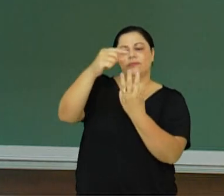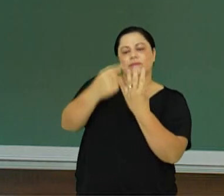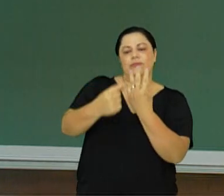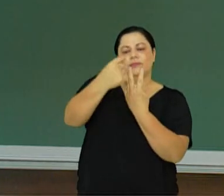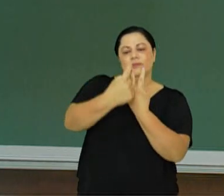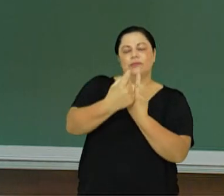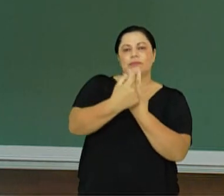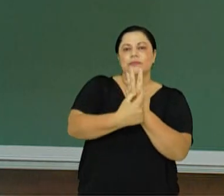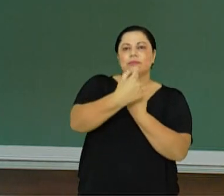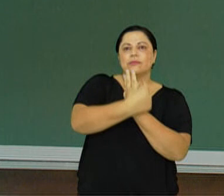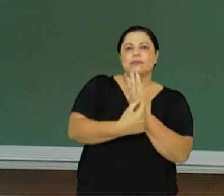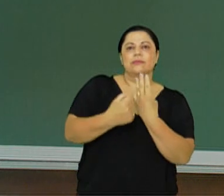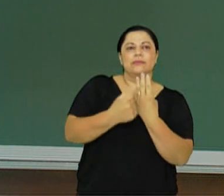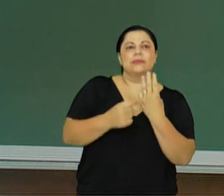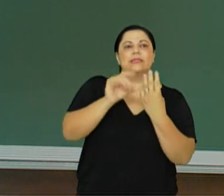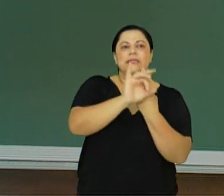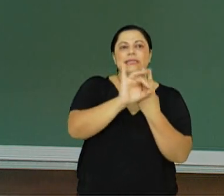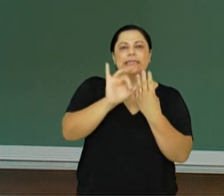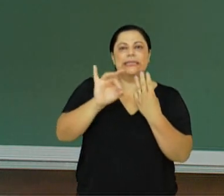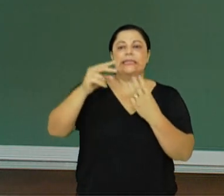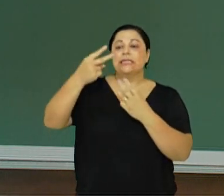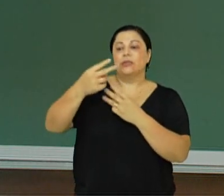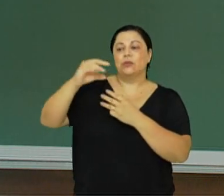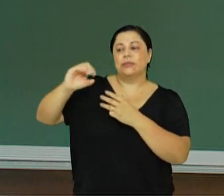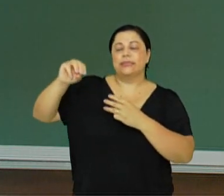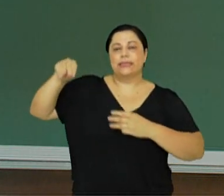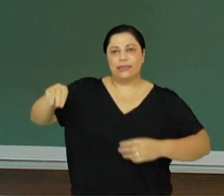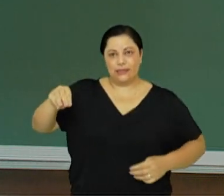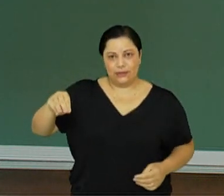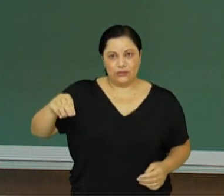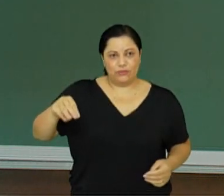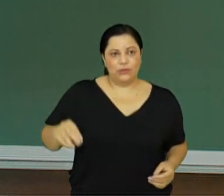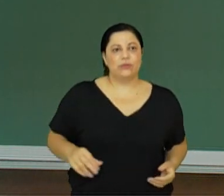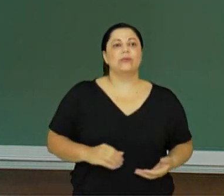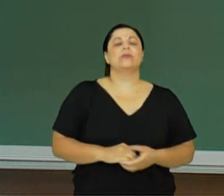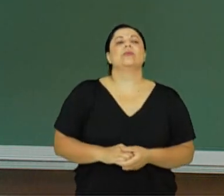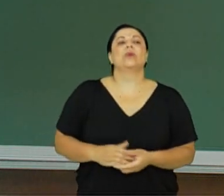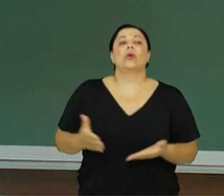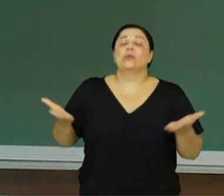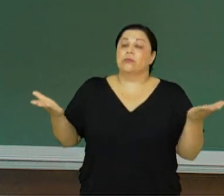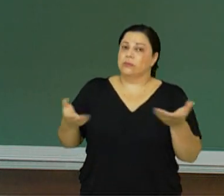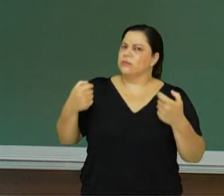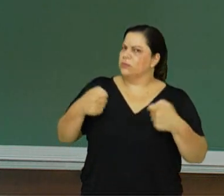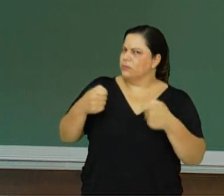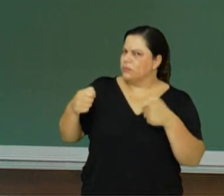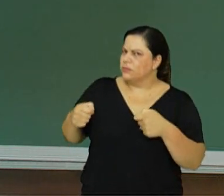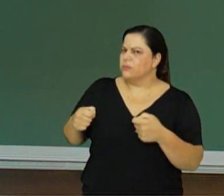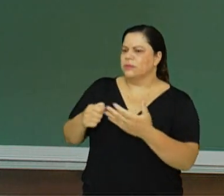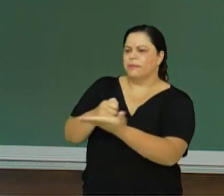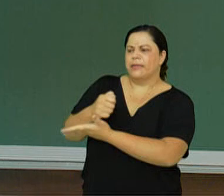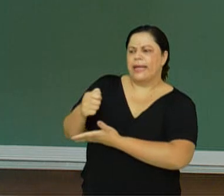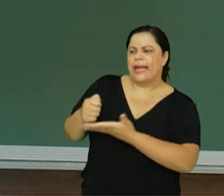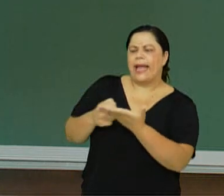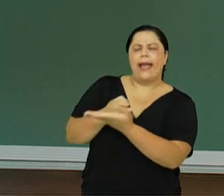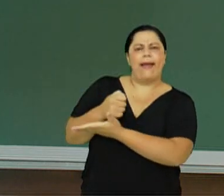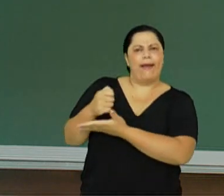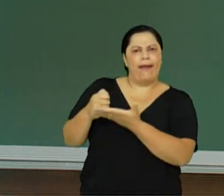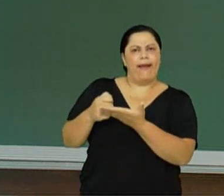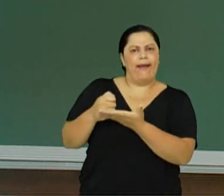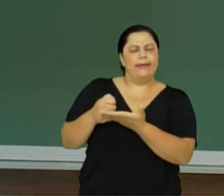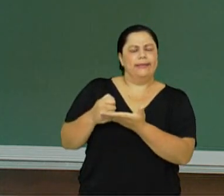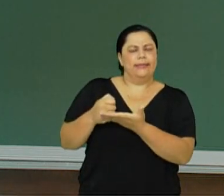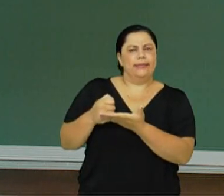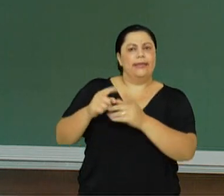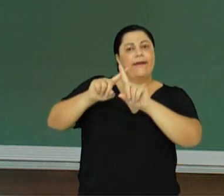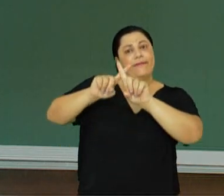vai ter lado 2 centímetros. Ou seja, a gente agora vai precisar saber a área da base vezes a altura, tudo